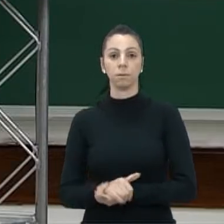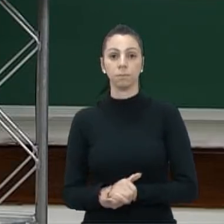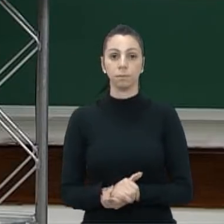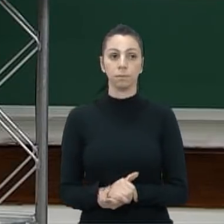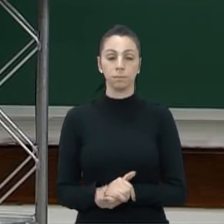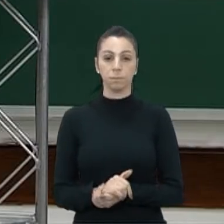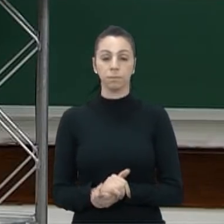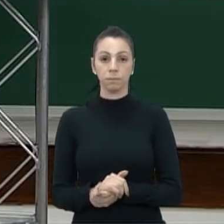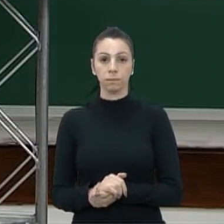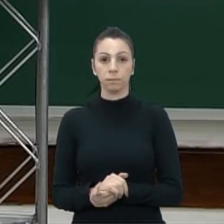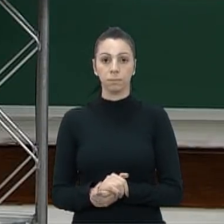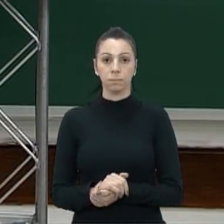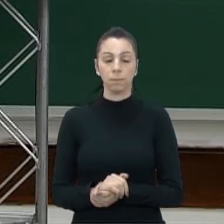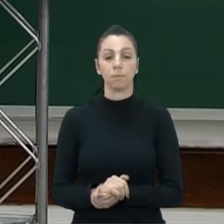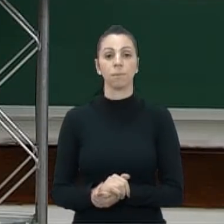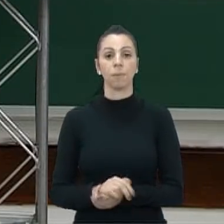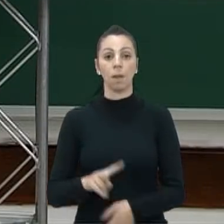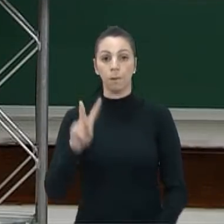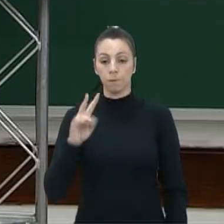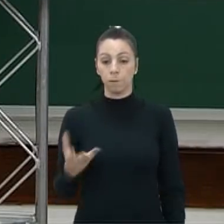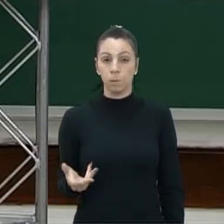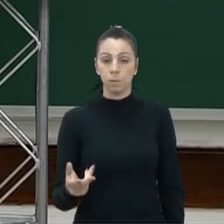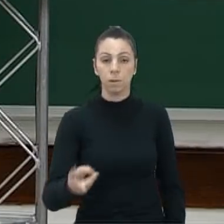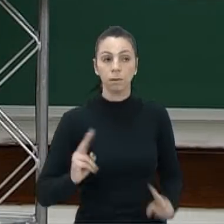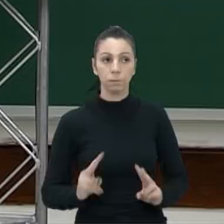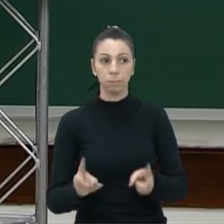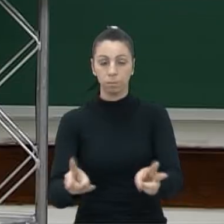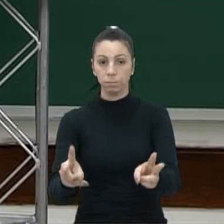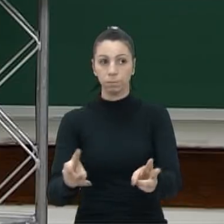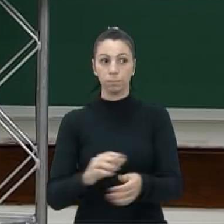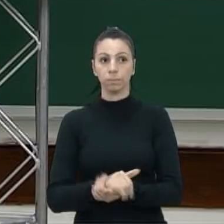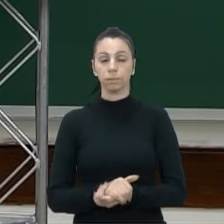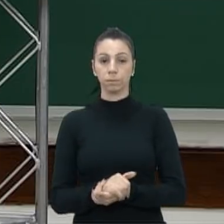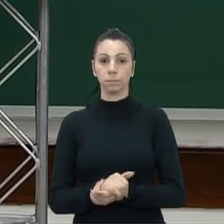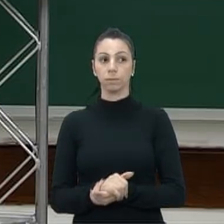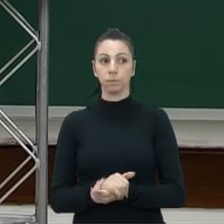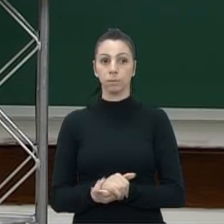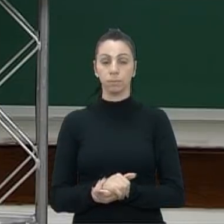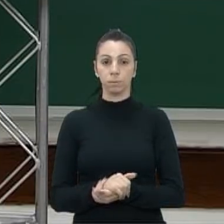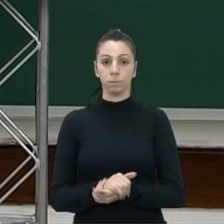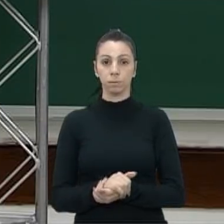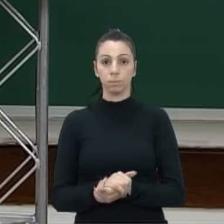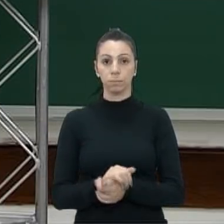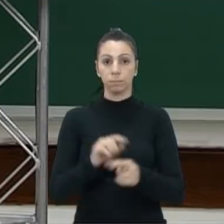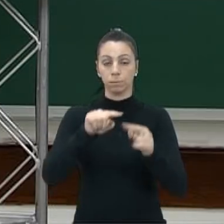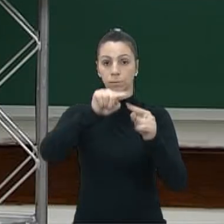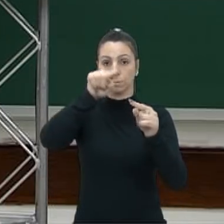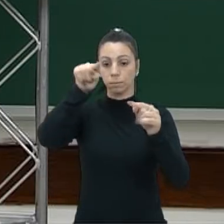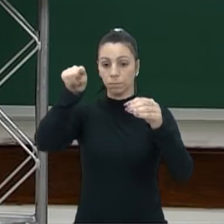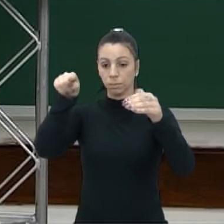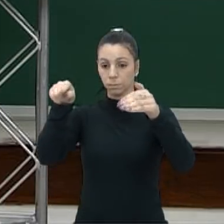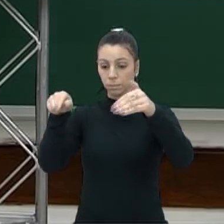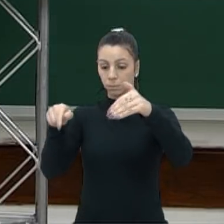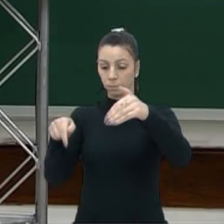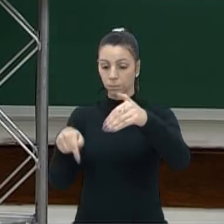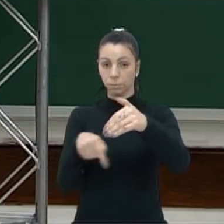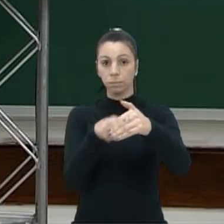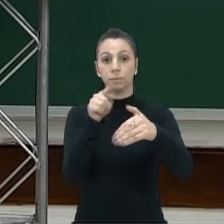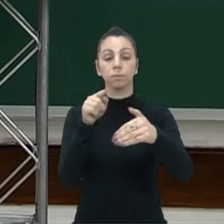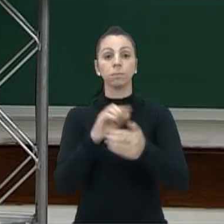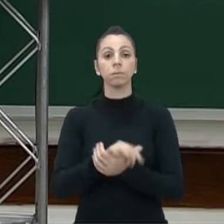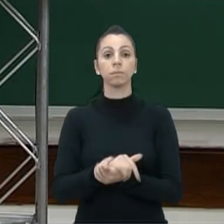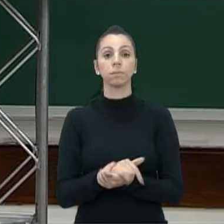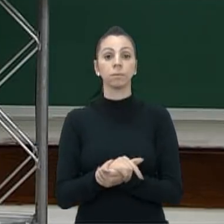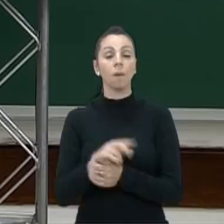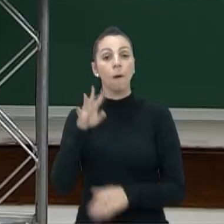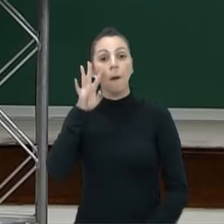velocidade constante, a tendência dele é sair reto. Mas como existe a força de quem?